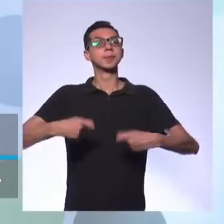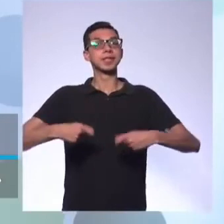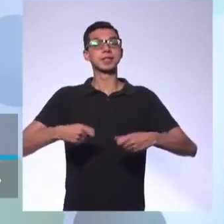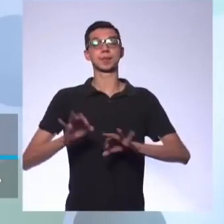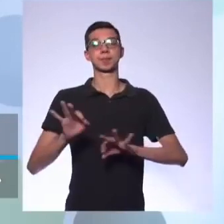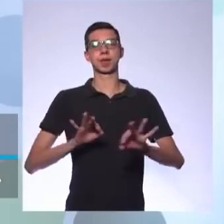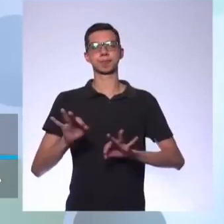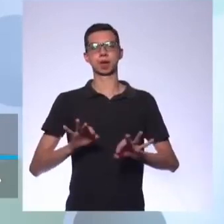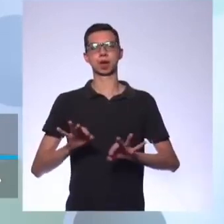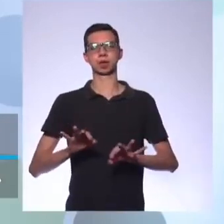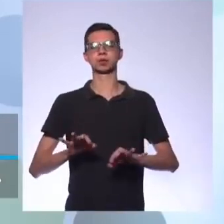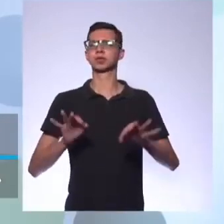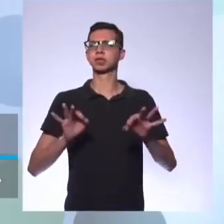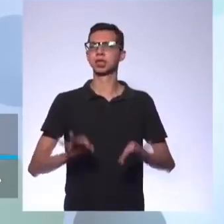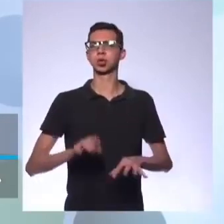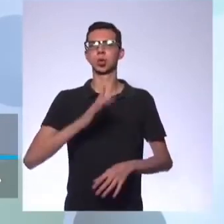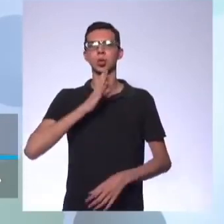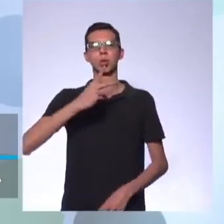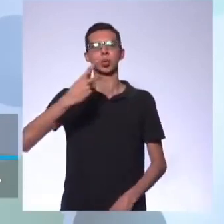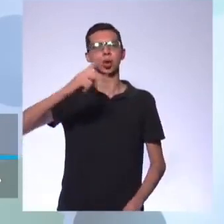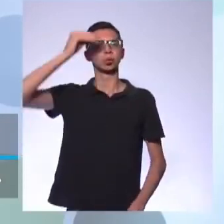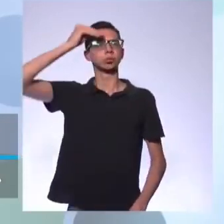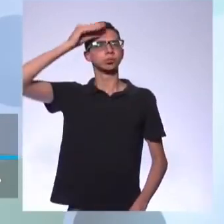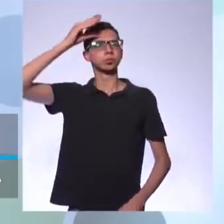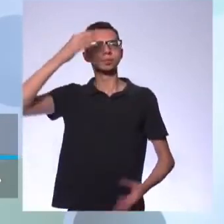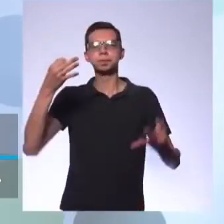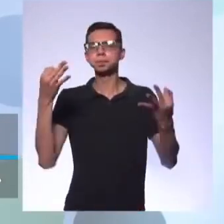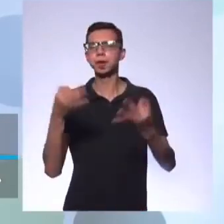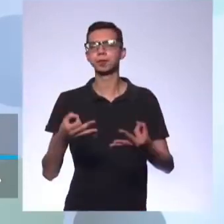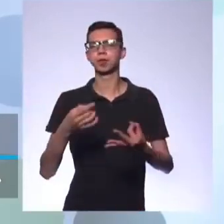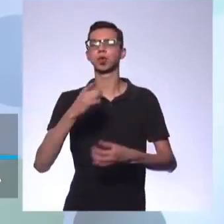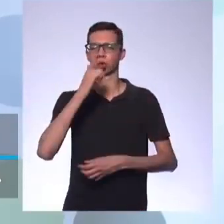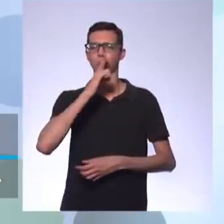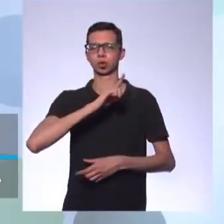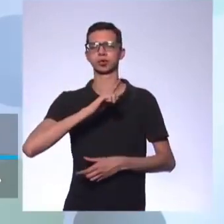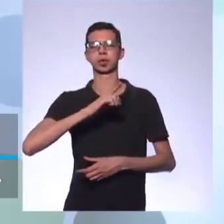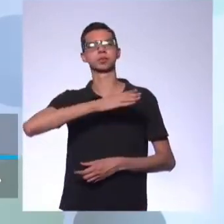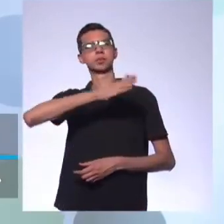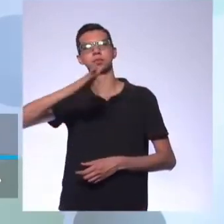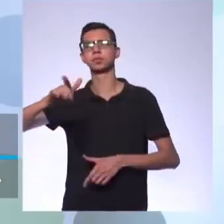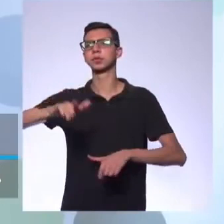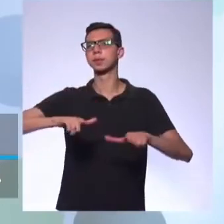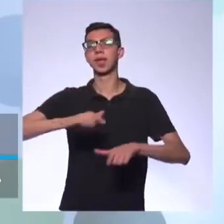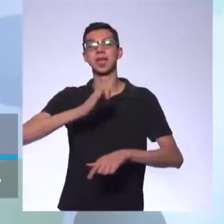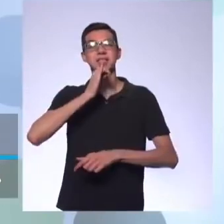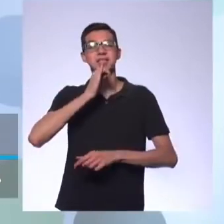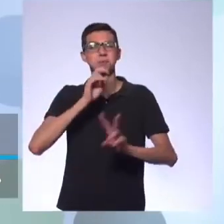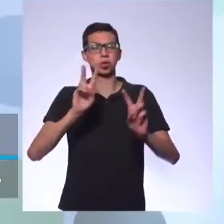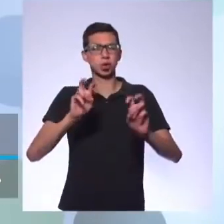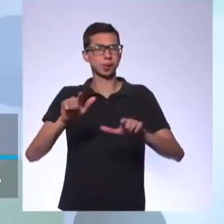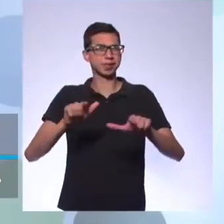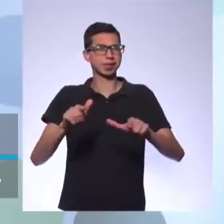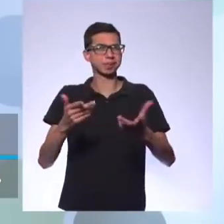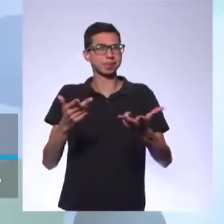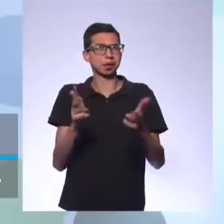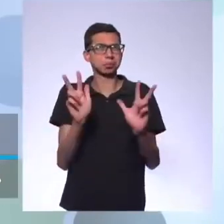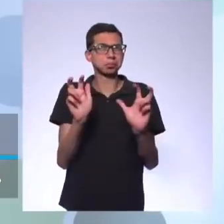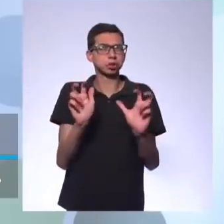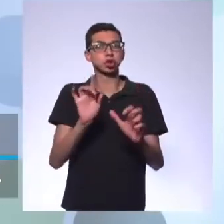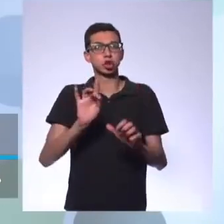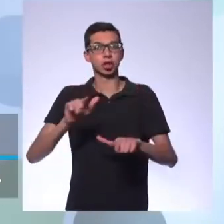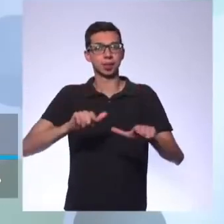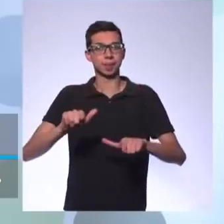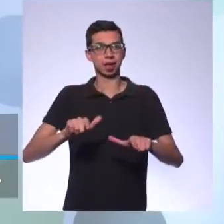negócio de estudar, ler apenas para o mercado de trabalho é um pouco complicado, porque nós não estamos aqui no mundo apenas para